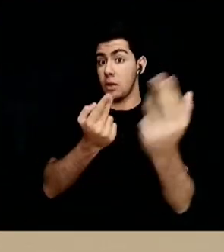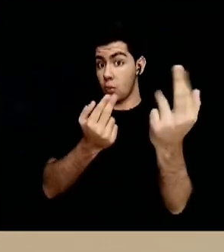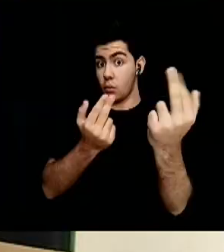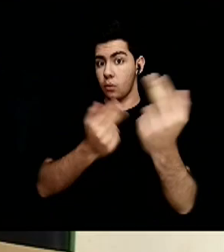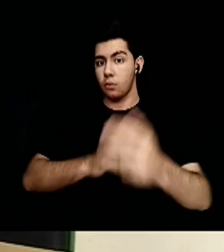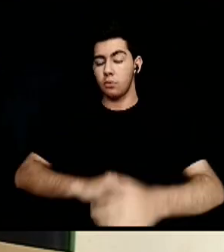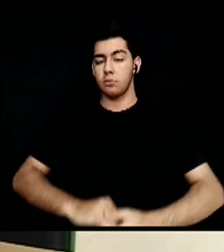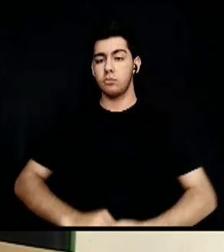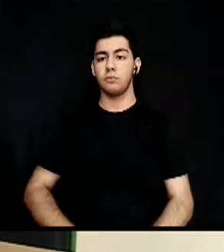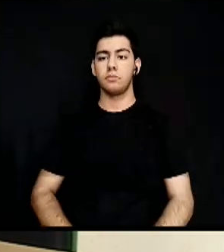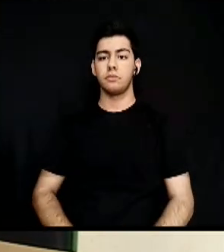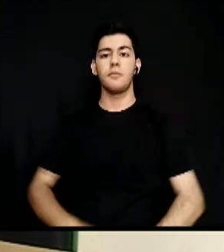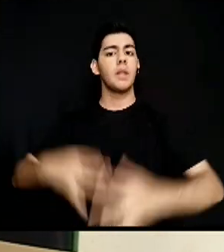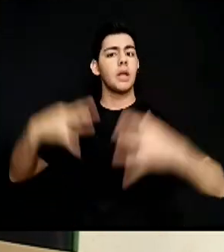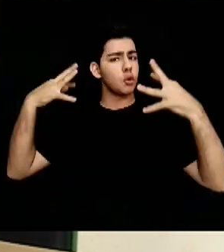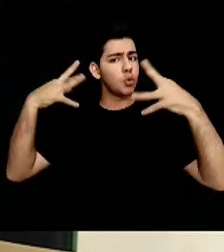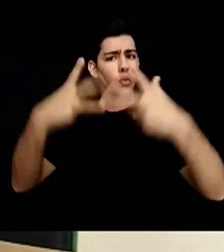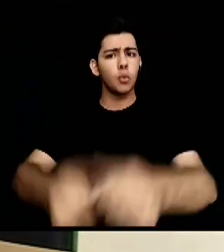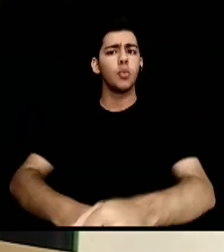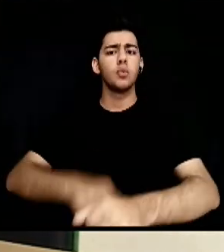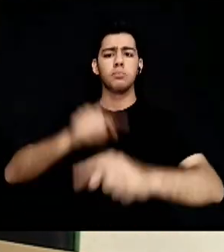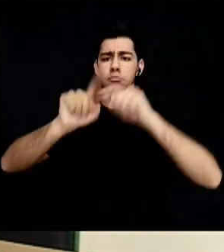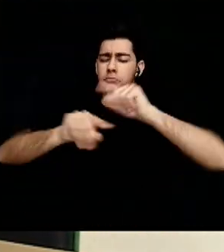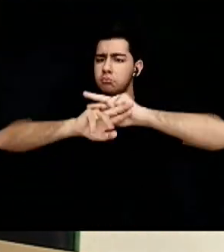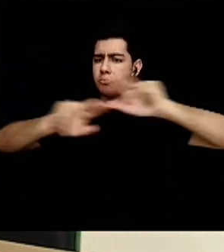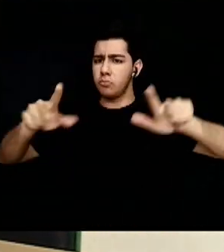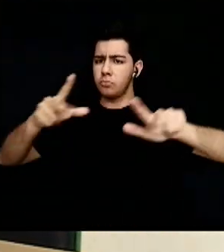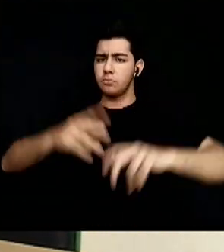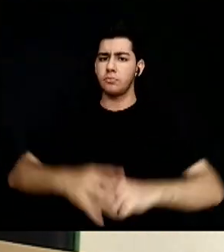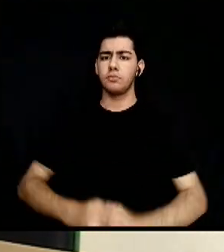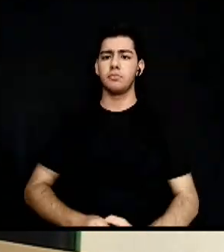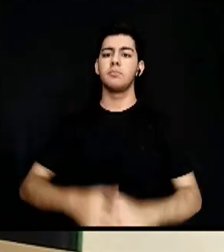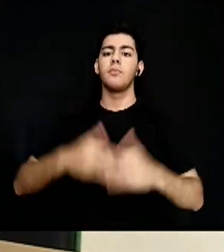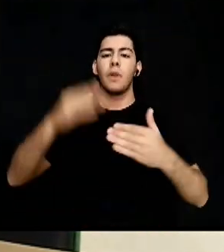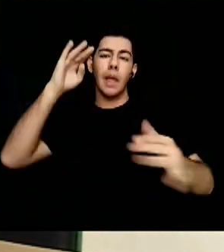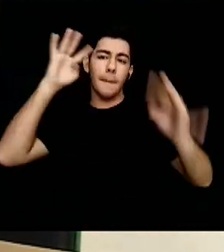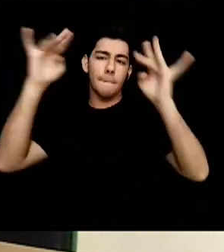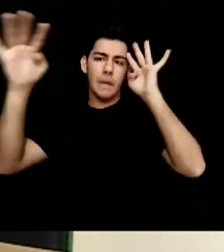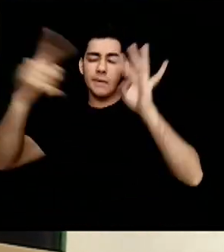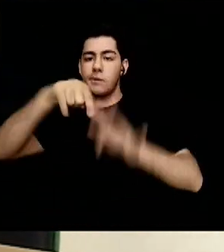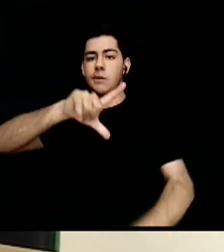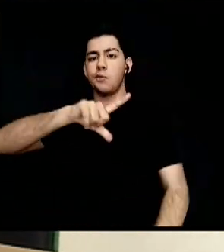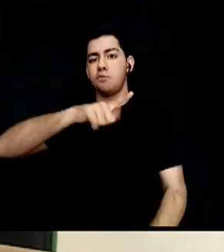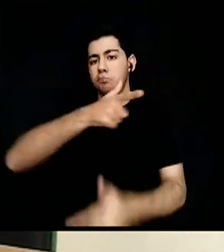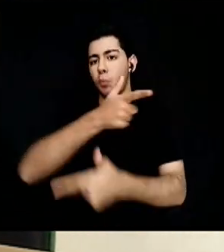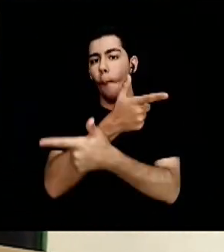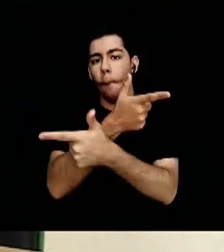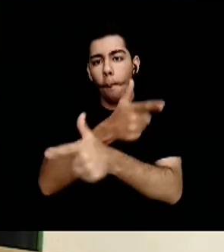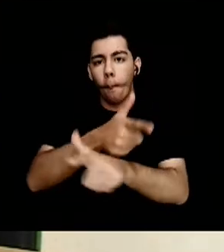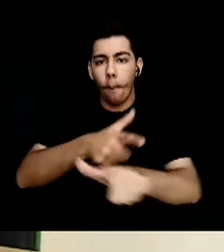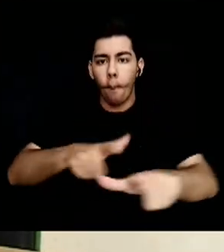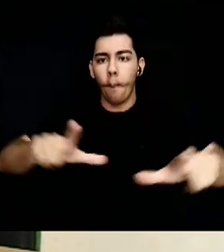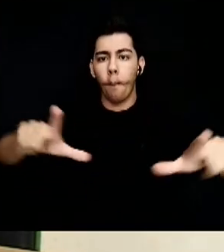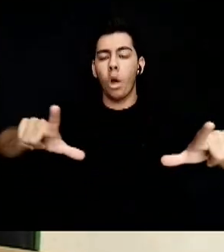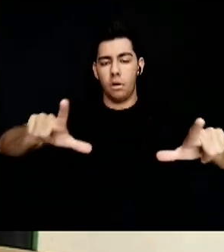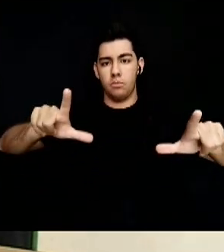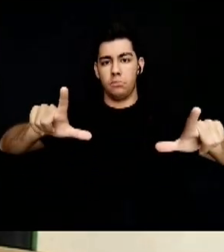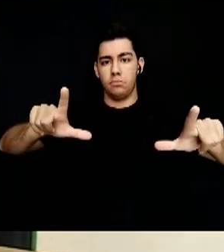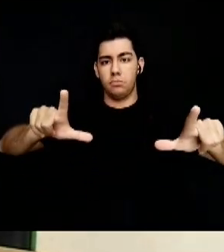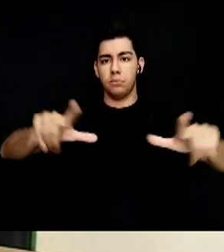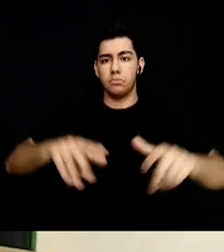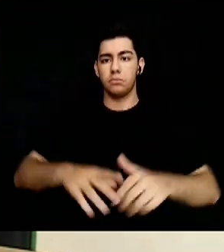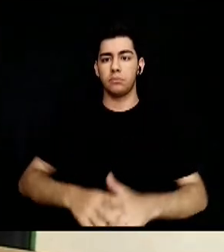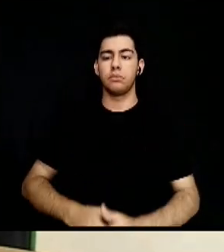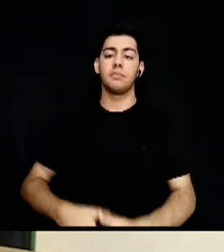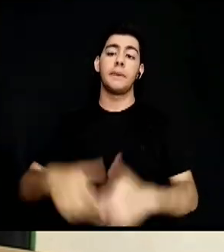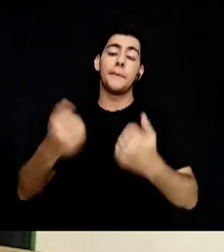os materiais? Então, vamos imaginar que você não tem nada, tá? Que você vai começar do zero. Então você vai ter que investir em pincel. Pincel